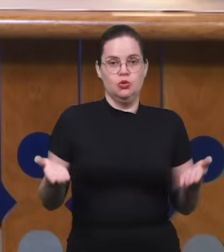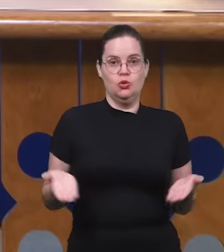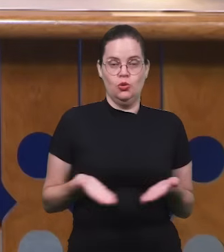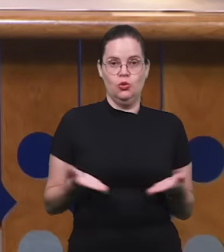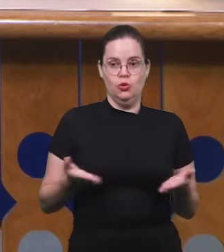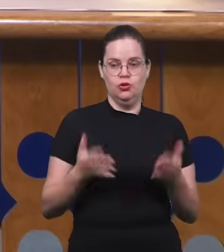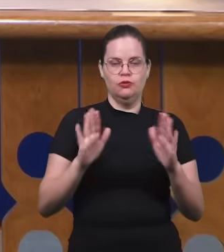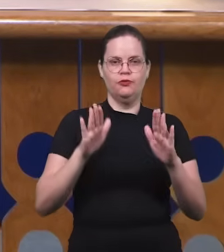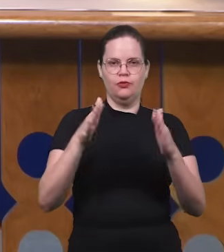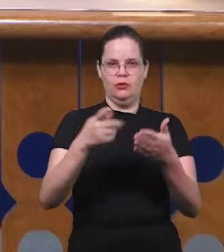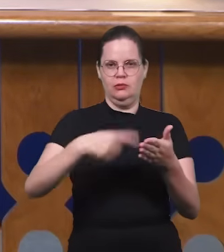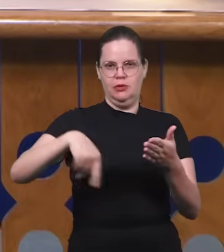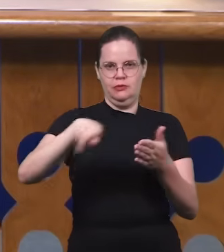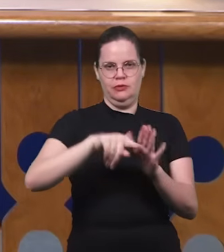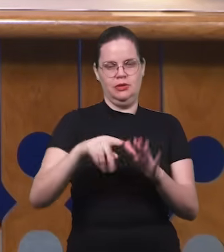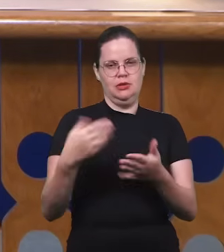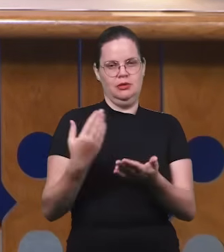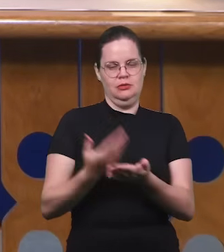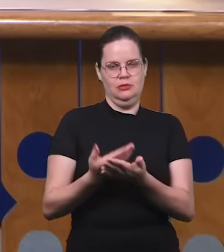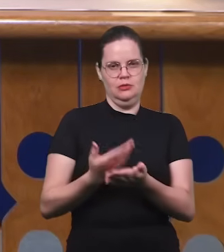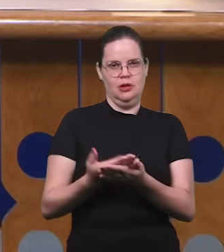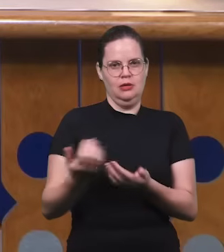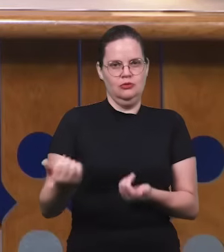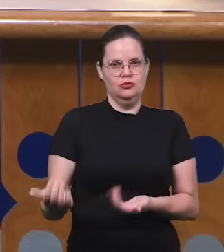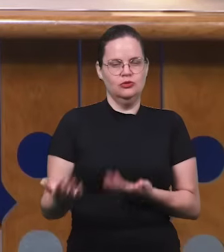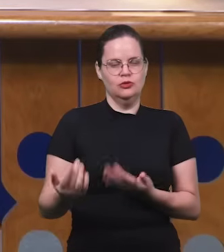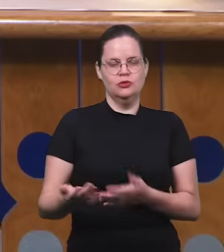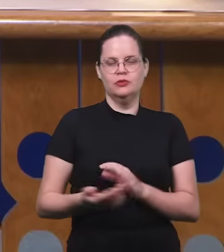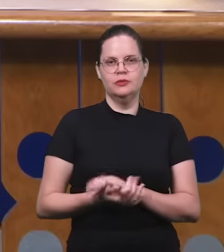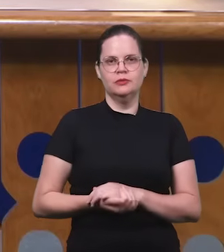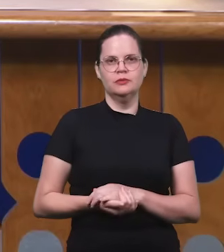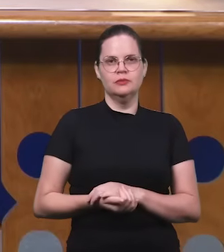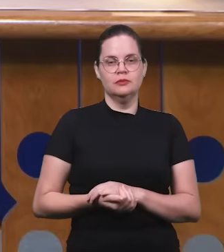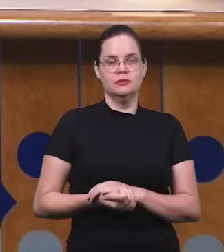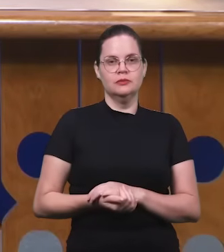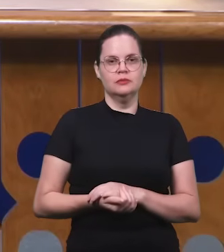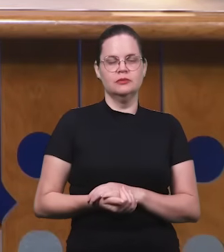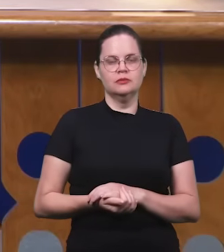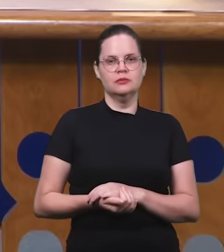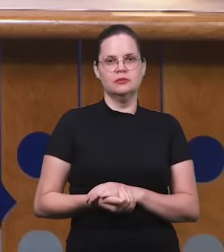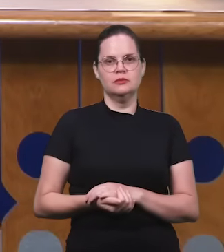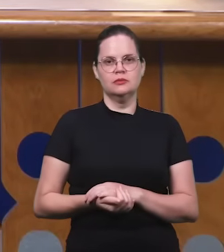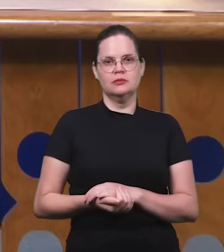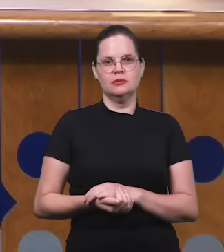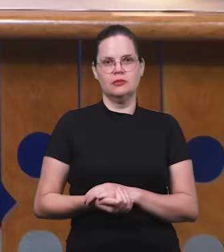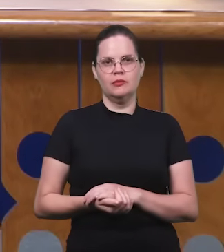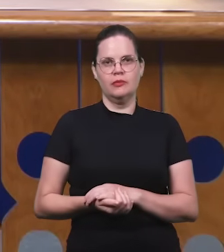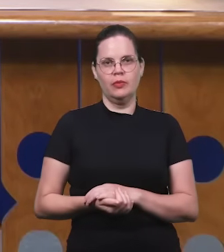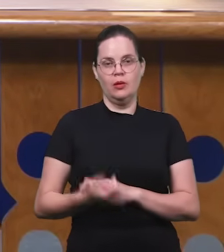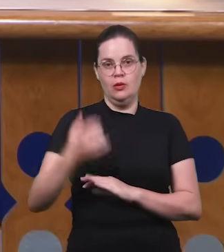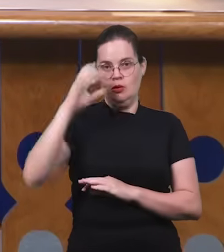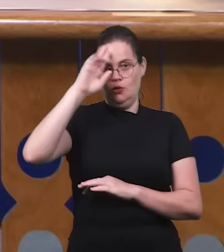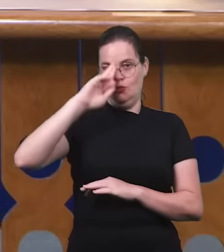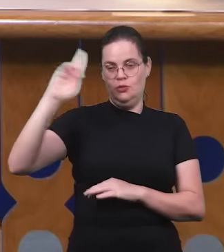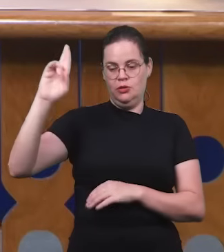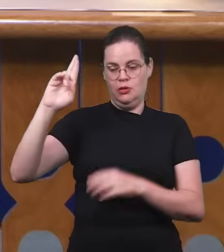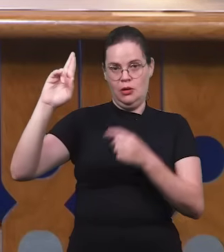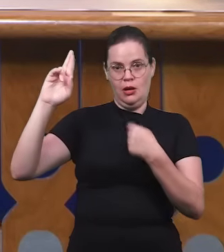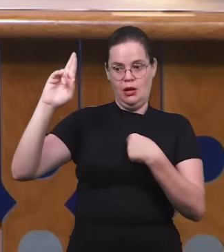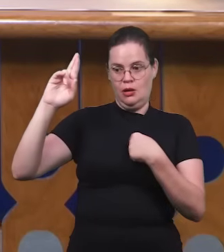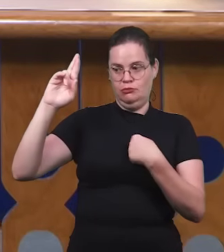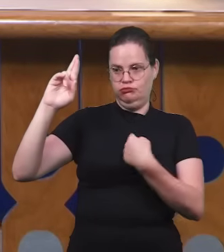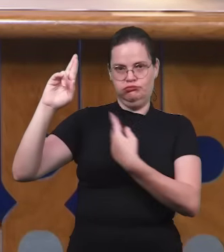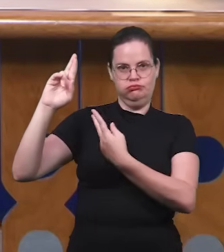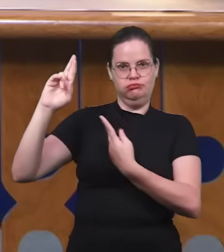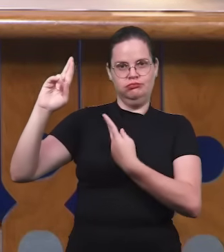nossos jovens é que a nossa relação íntima com o Senhor, ela